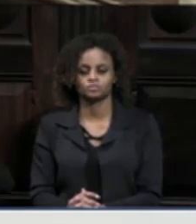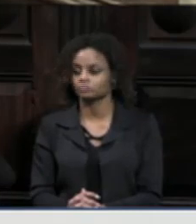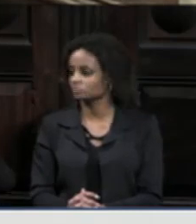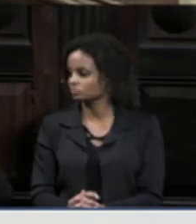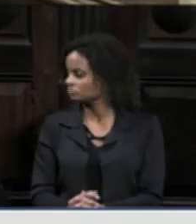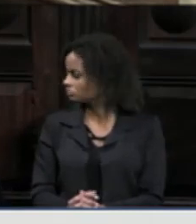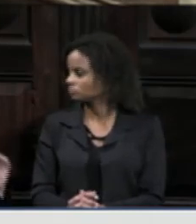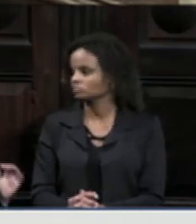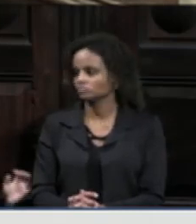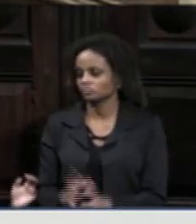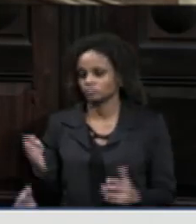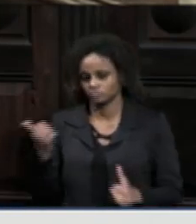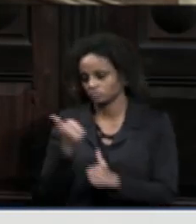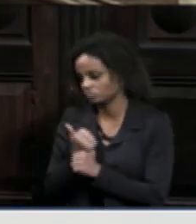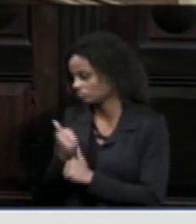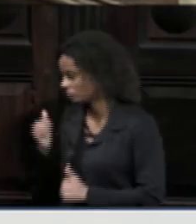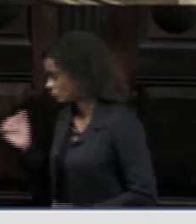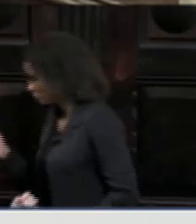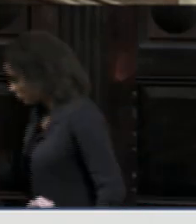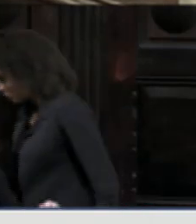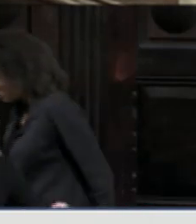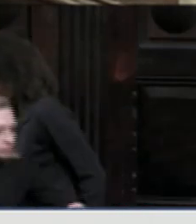vários de nós aqui